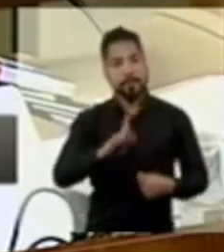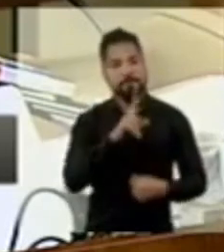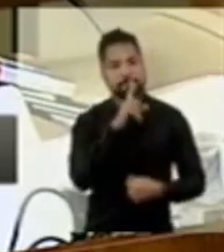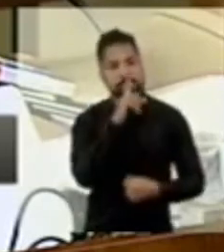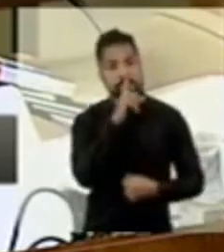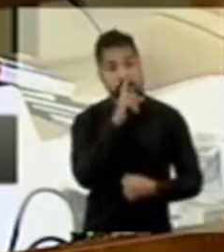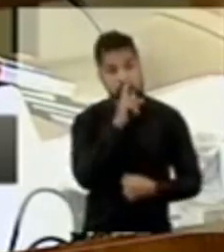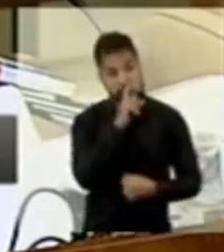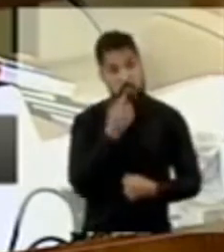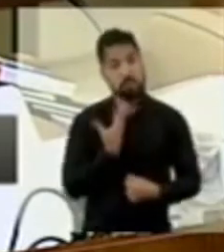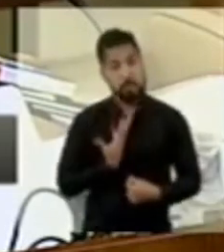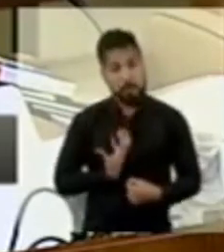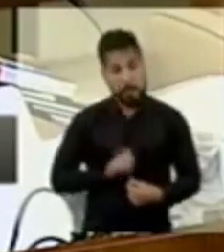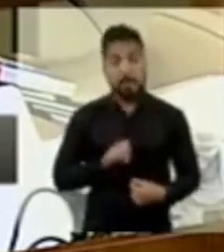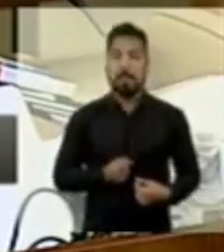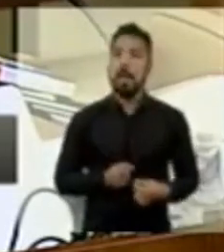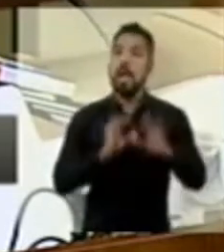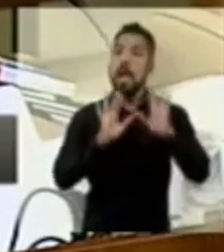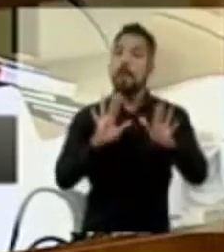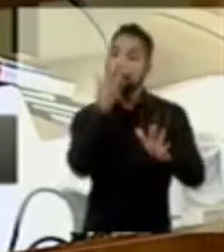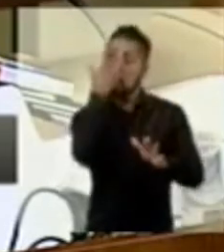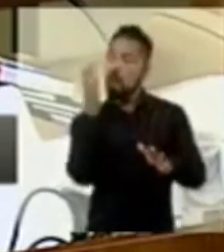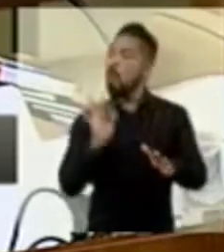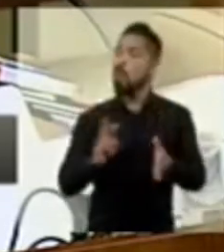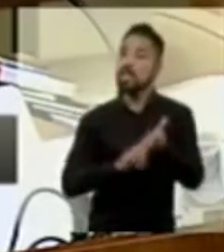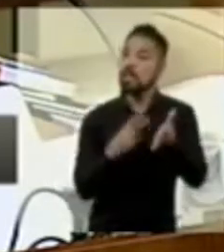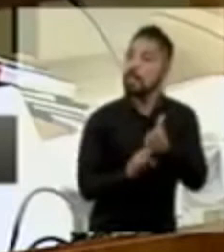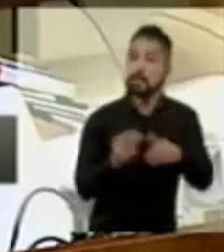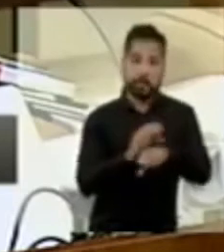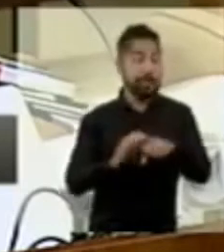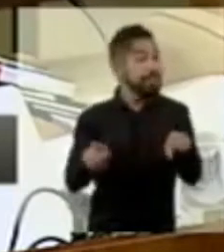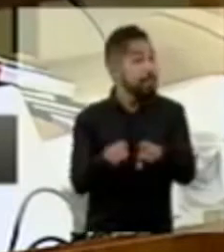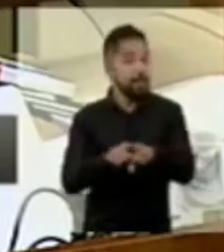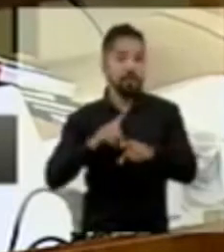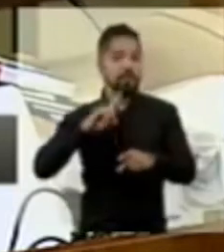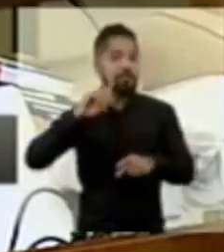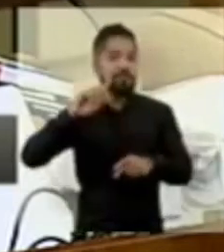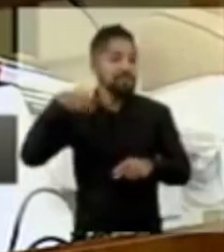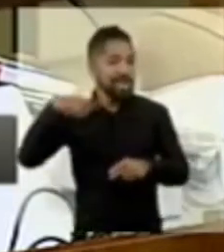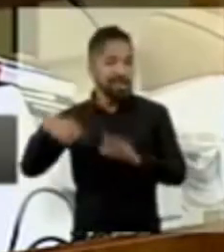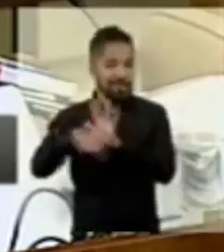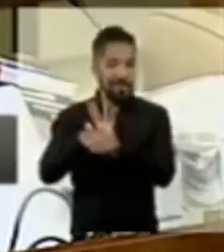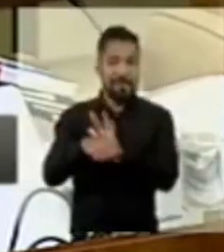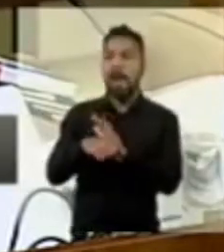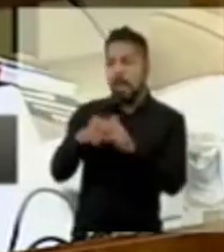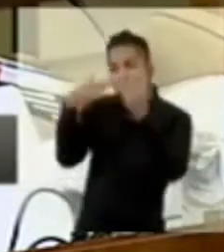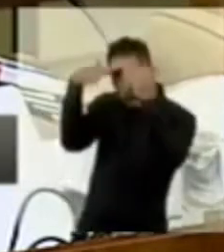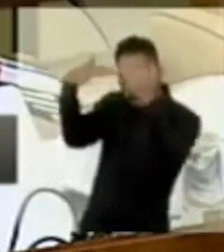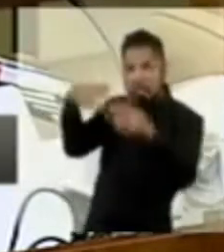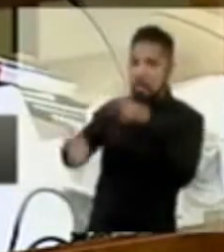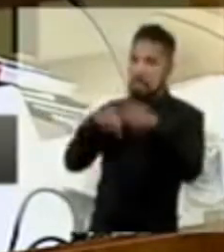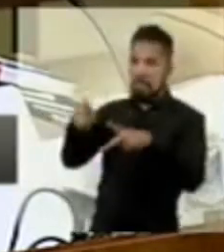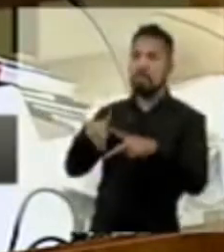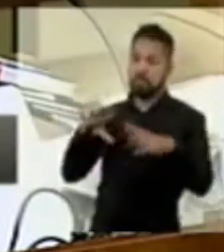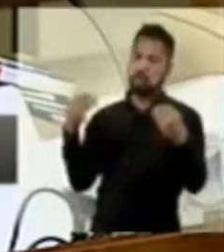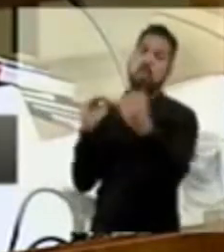bom ninguém interpreta a constituição e muito menos o direito penal para atender o clamor público nisso